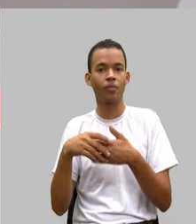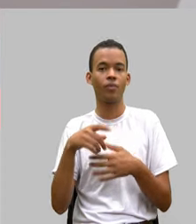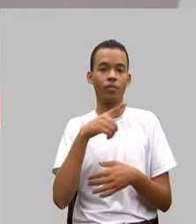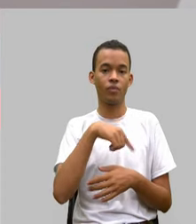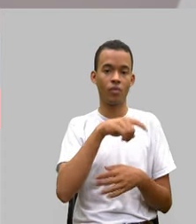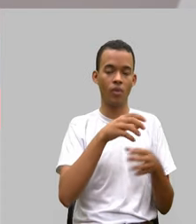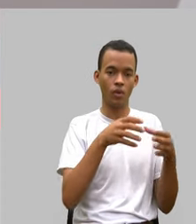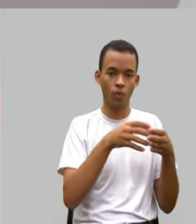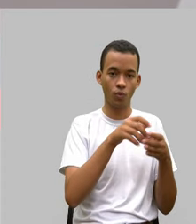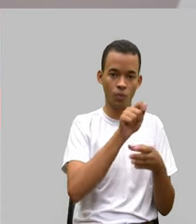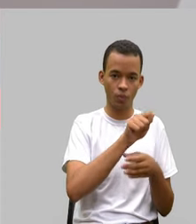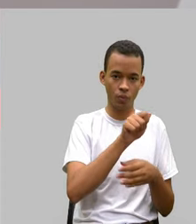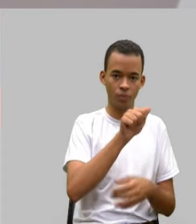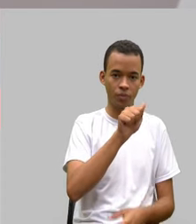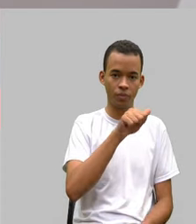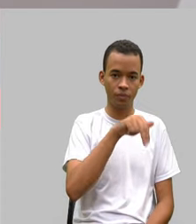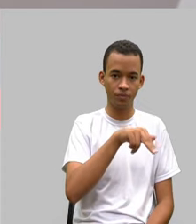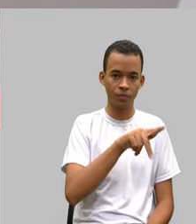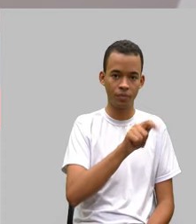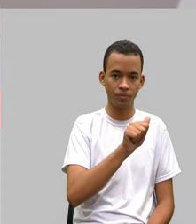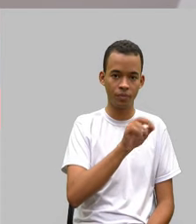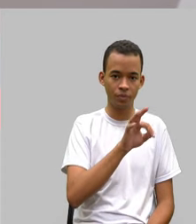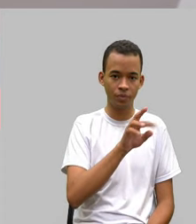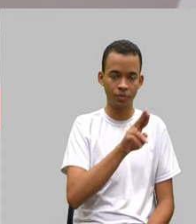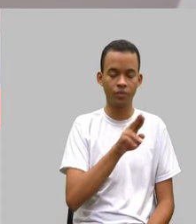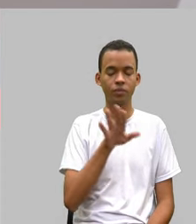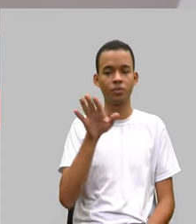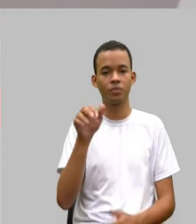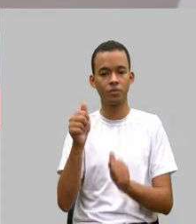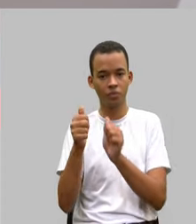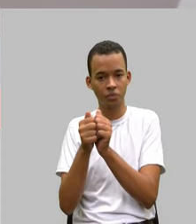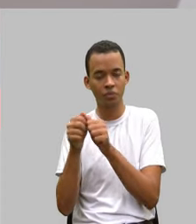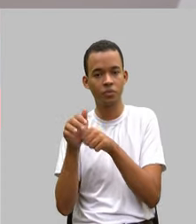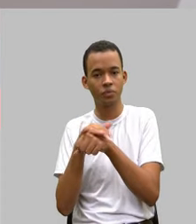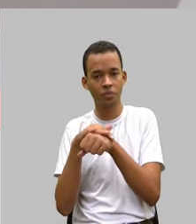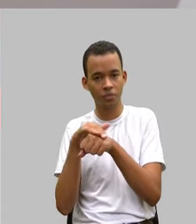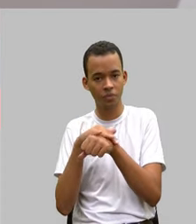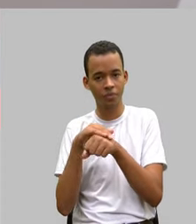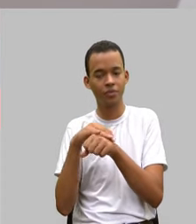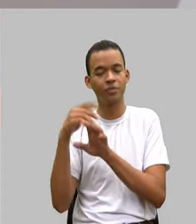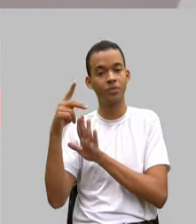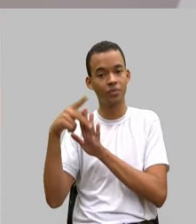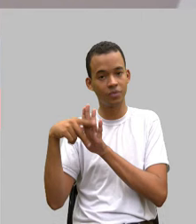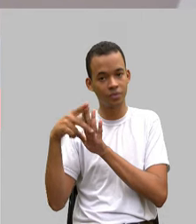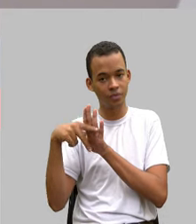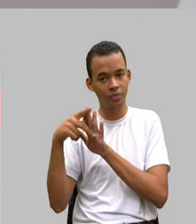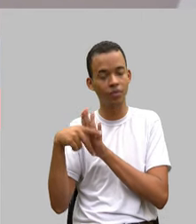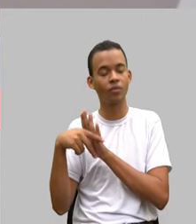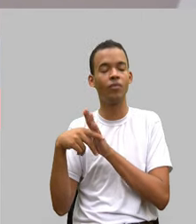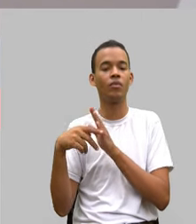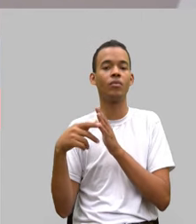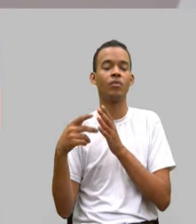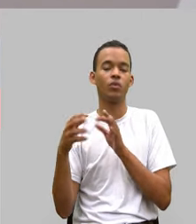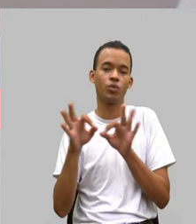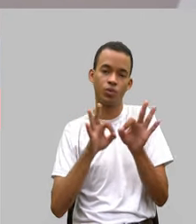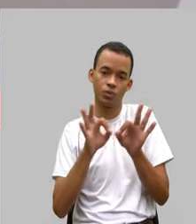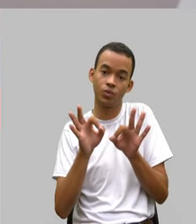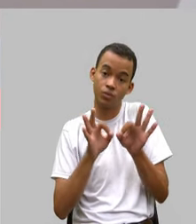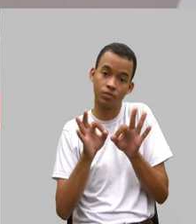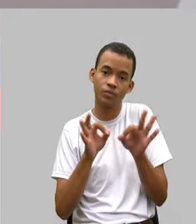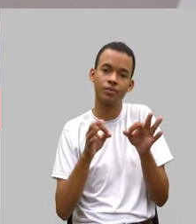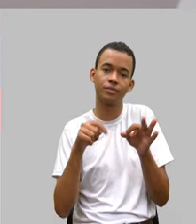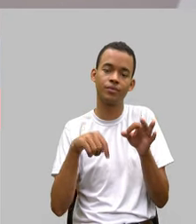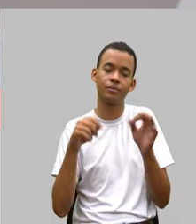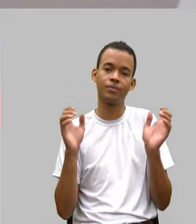projeto eh final do ano passado e ela deu a ideia de fazer esse debate público inicialmente né deputada seria uma